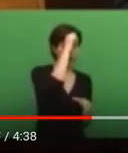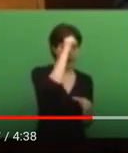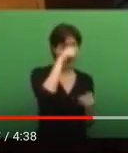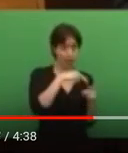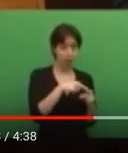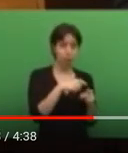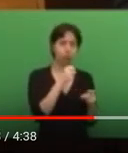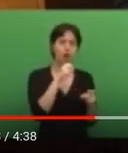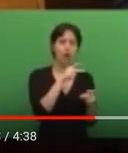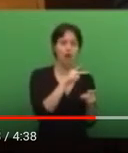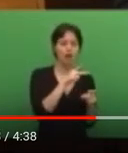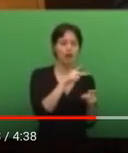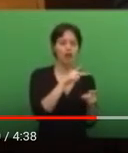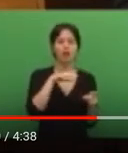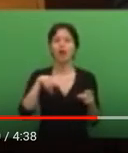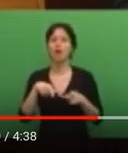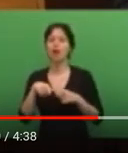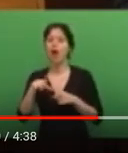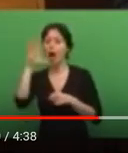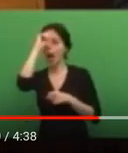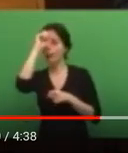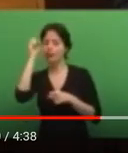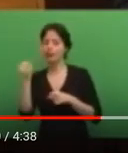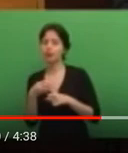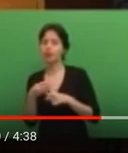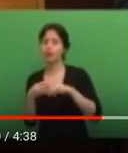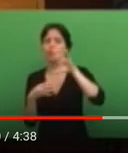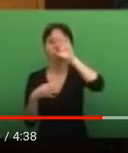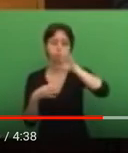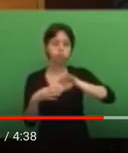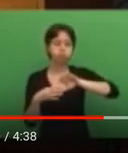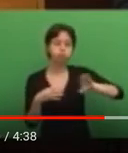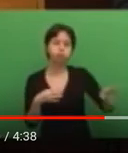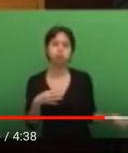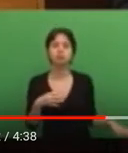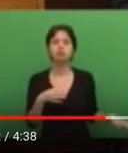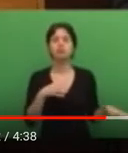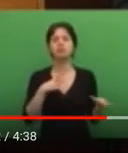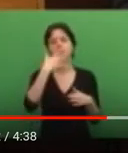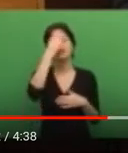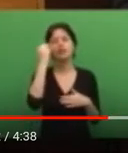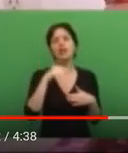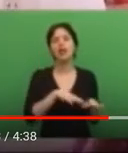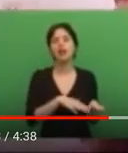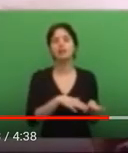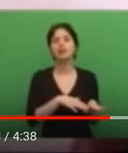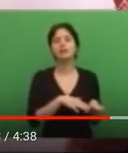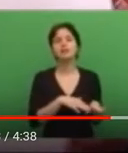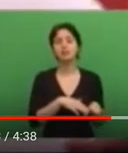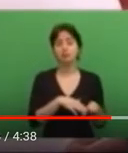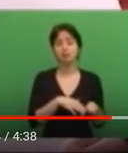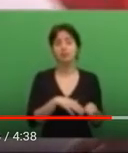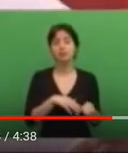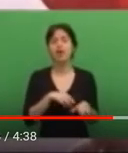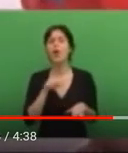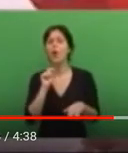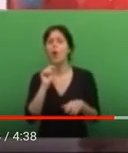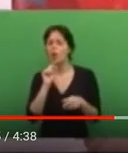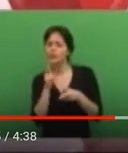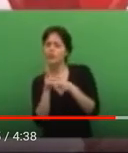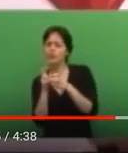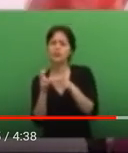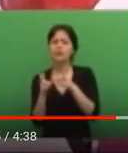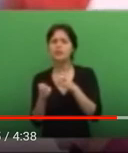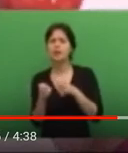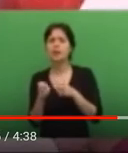assim, cada vez que ela aprendia uma coisa nova, ela deixava a anterior. Então, ela não somava conhecimento, né? Os sintomas vão desde